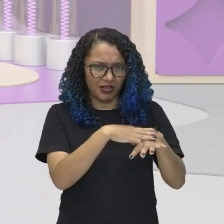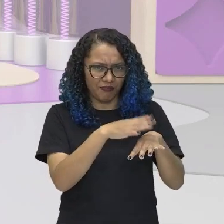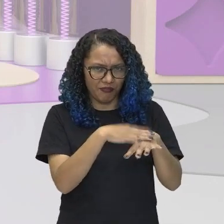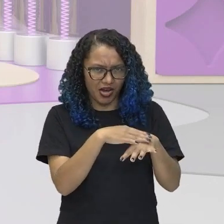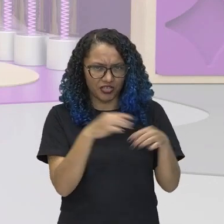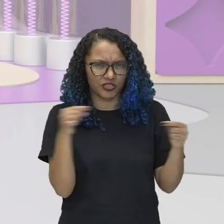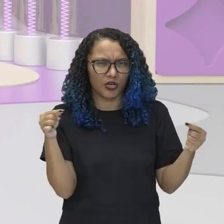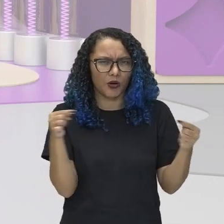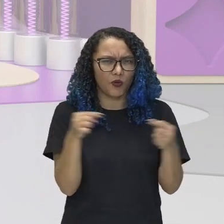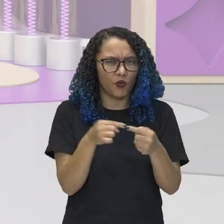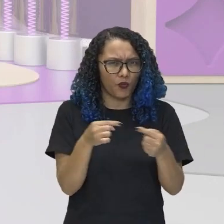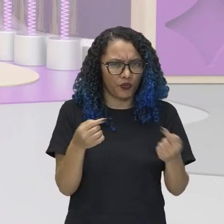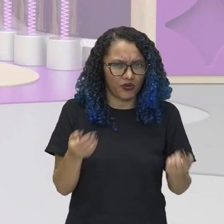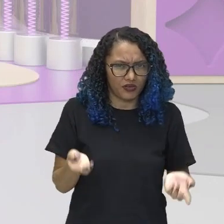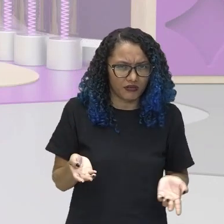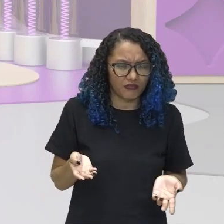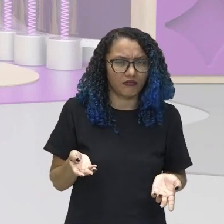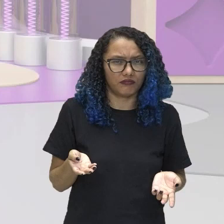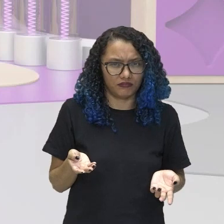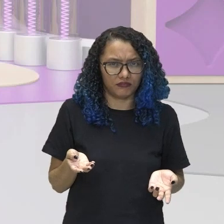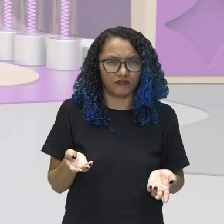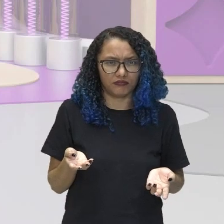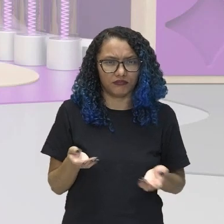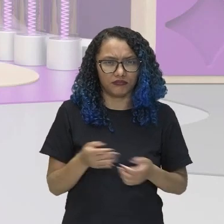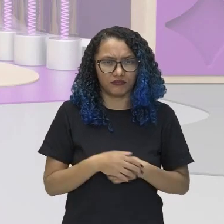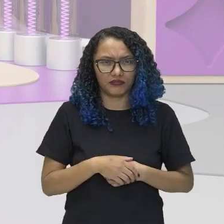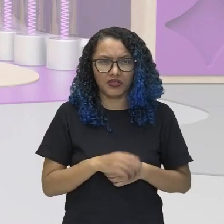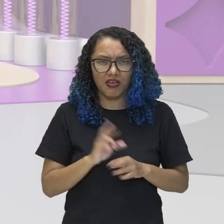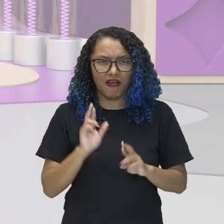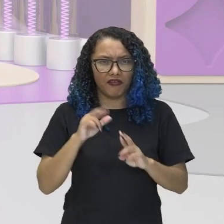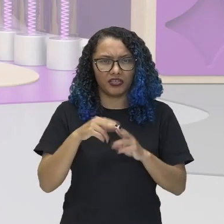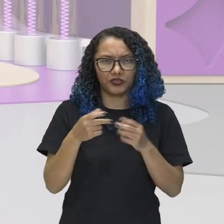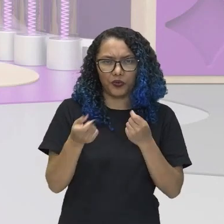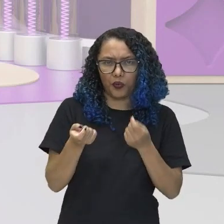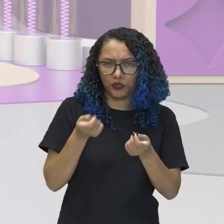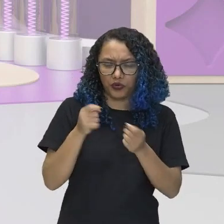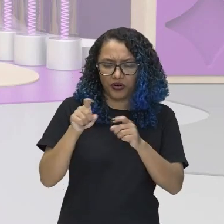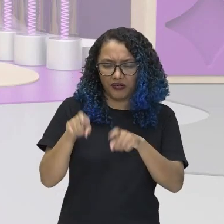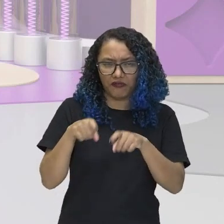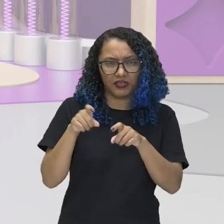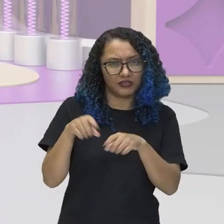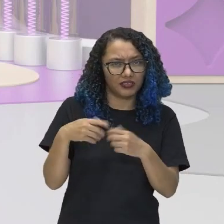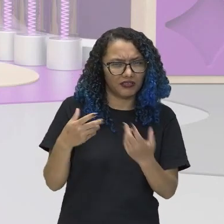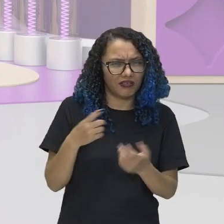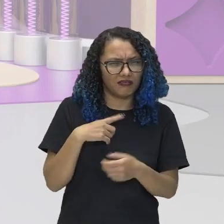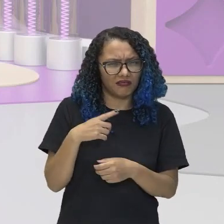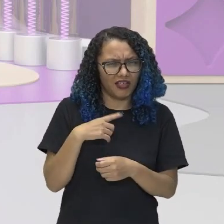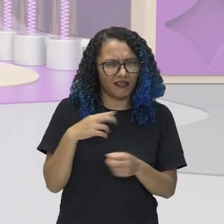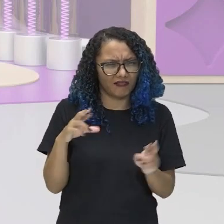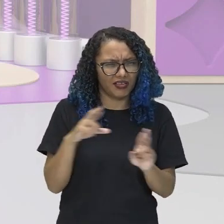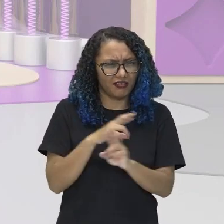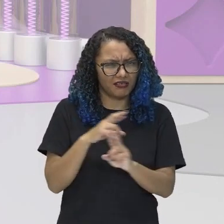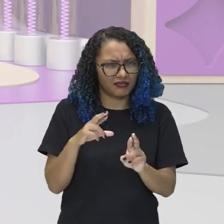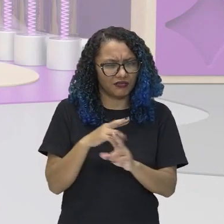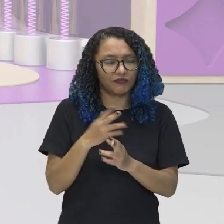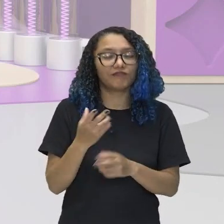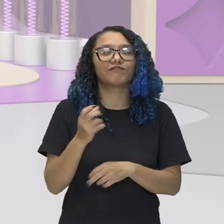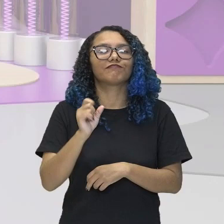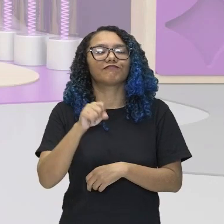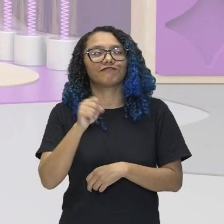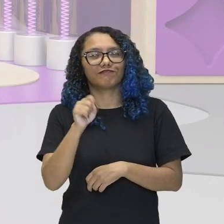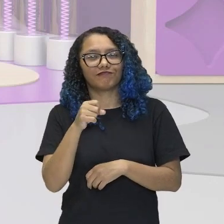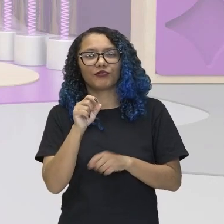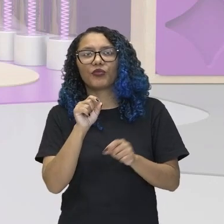controle que está sendo processado no dono dessa fazenda? Claro, meu amigo, nós temos aí